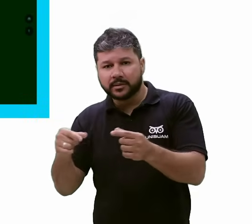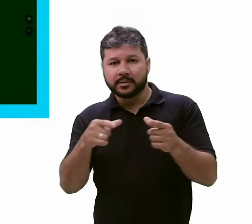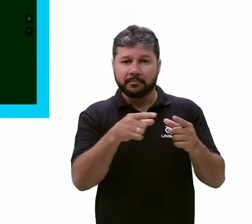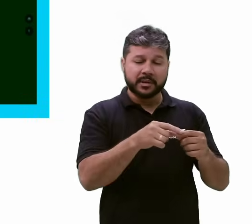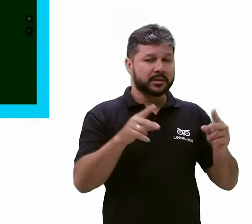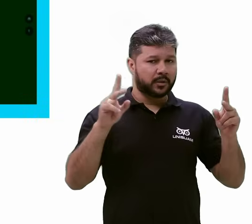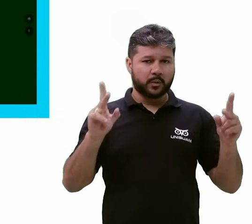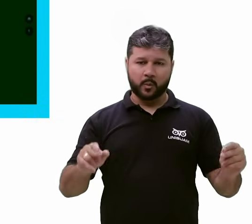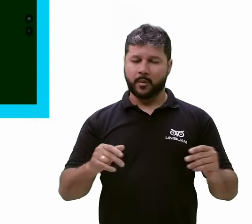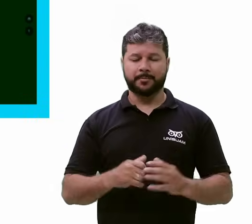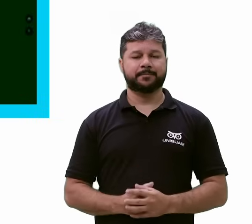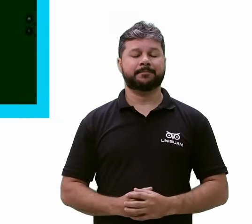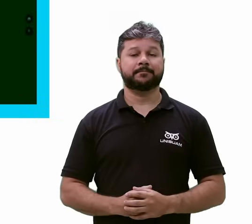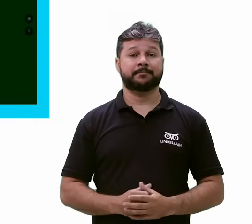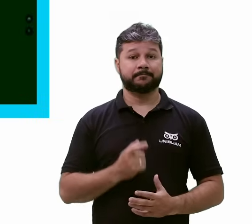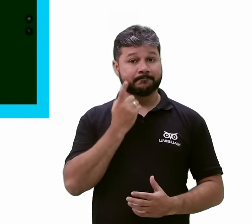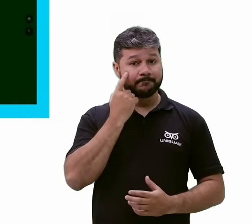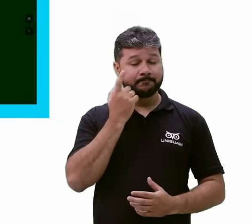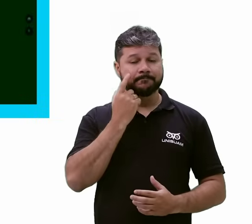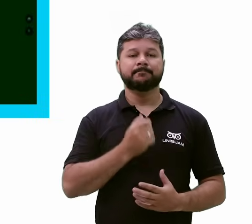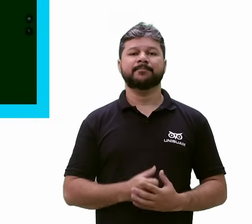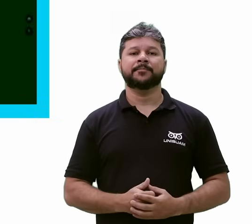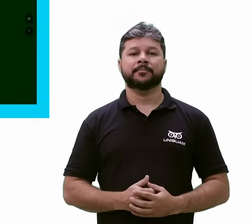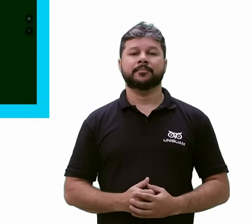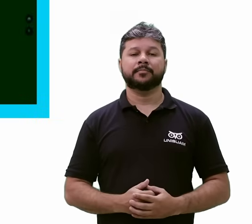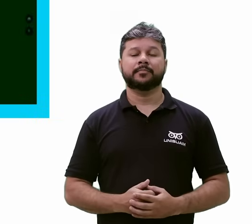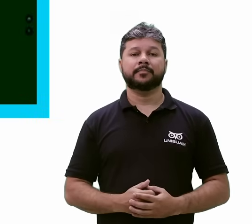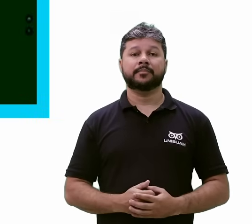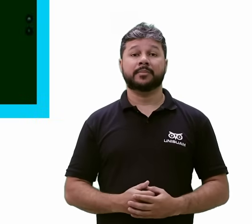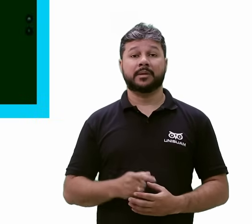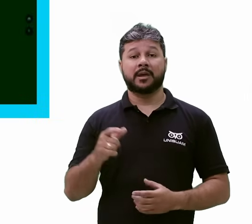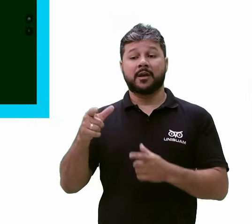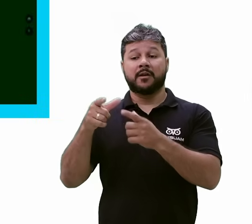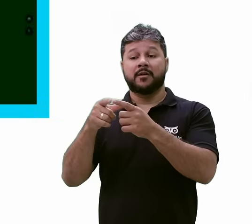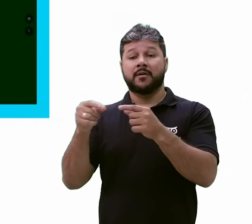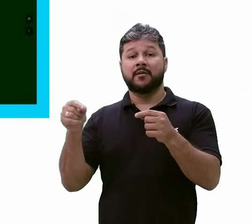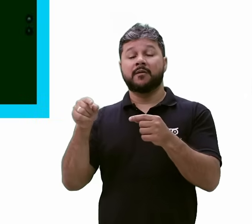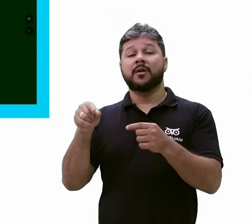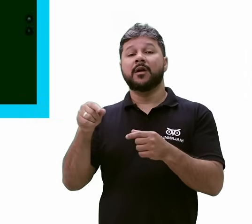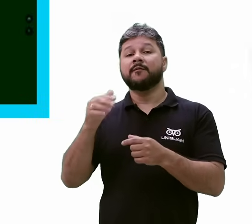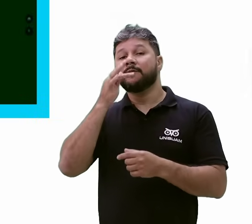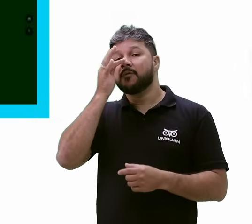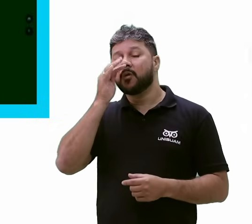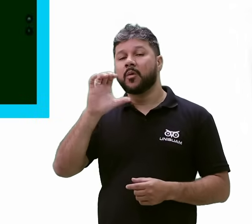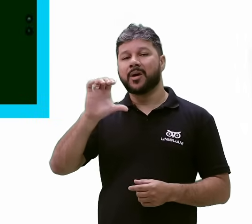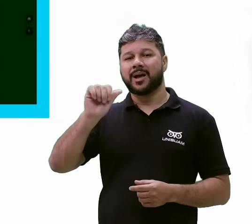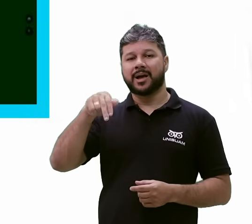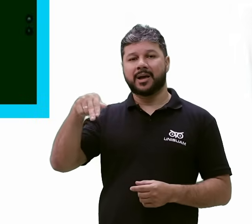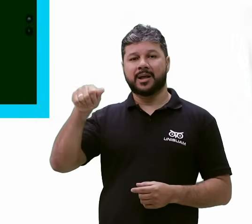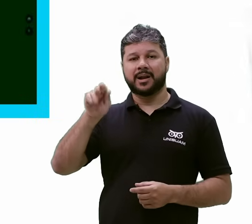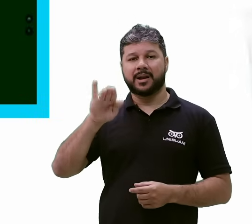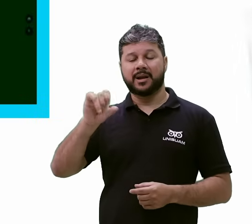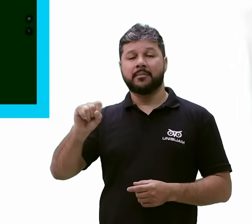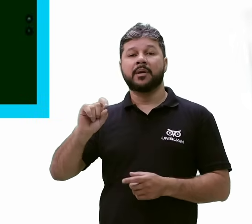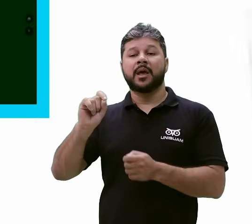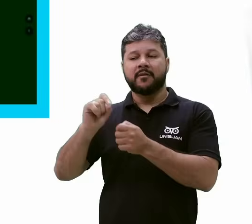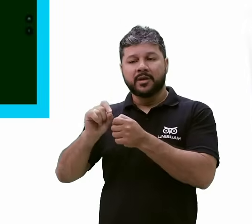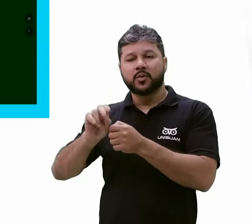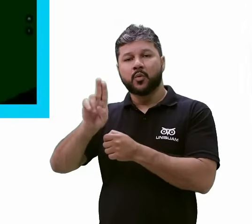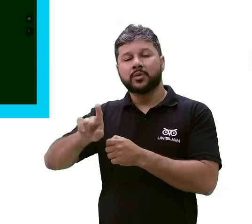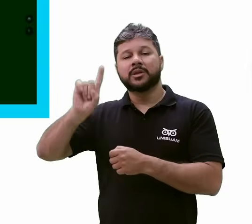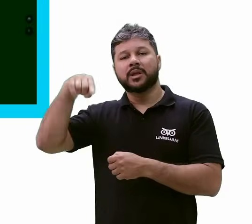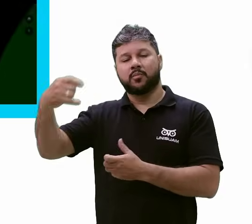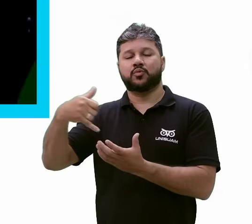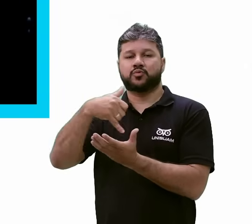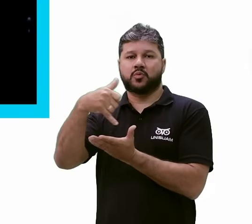tá? Então aqui, ó, essa é a flor de cannabis que é utilizada para a gente depois fazer o óleo.